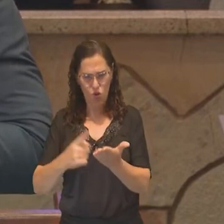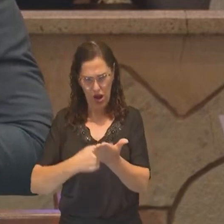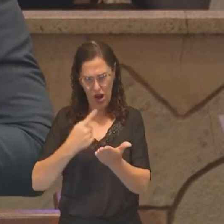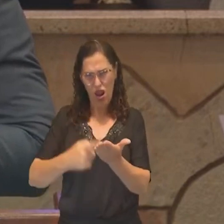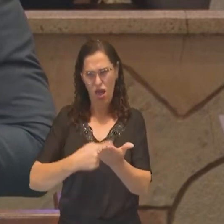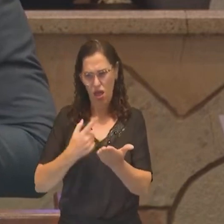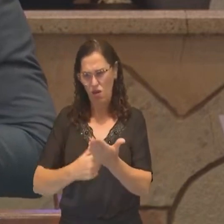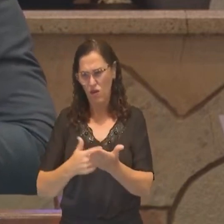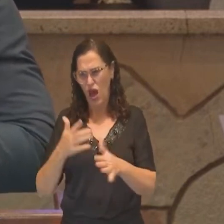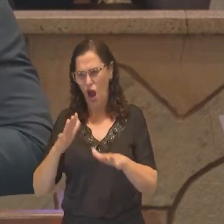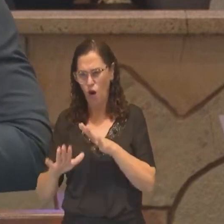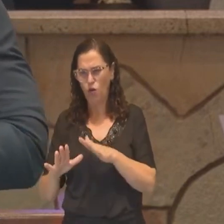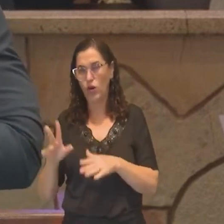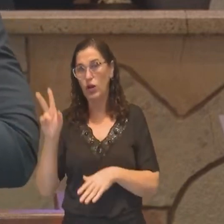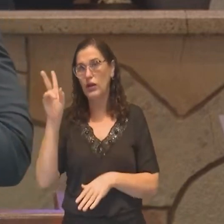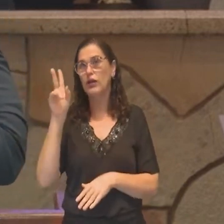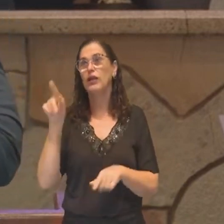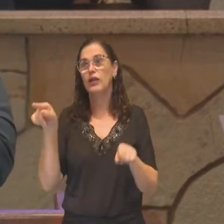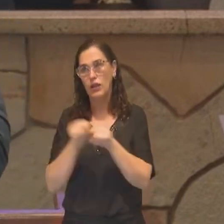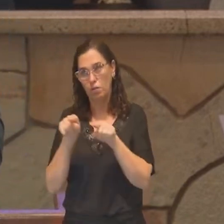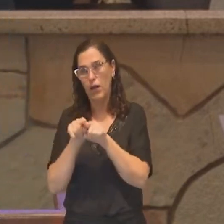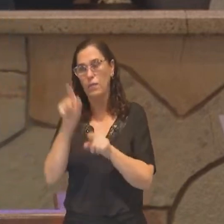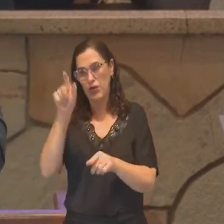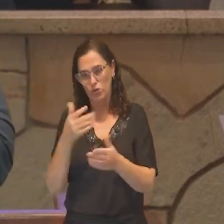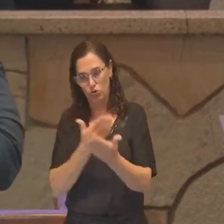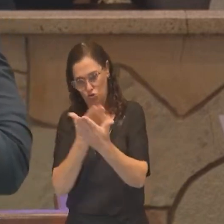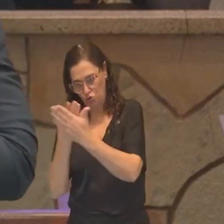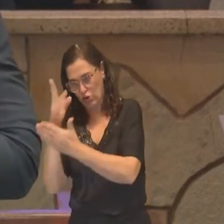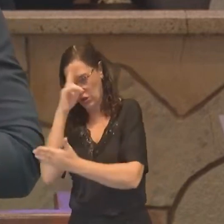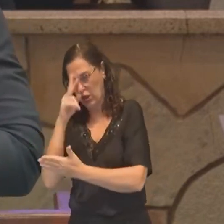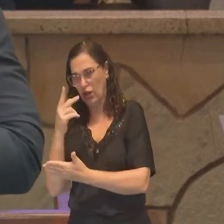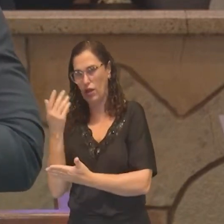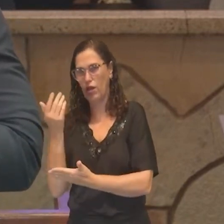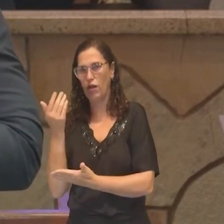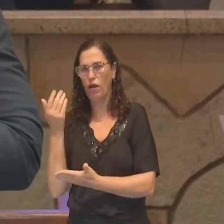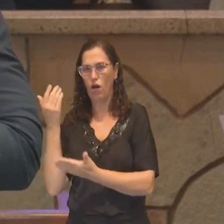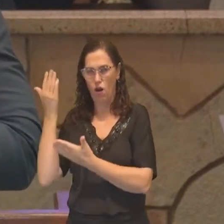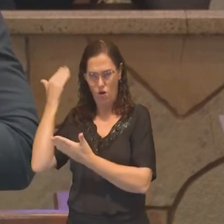encontramos alguns historiadores também que relatam naquele tempo,